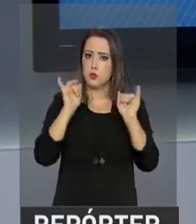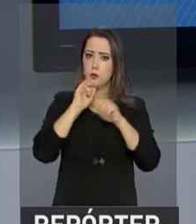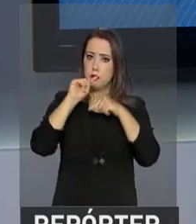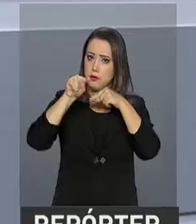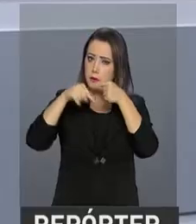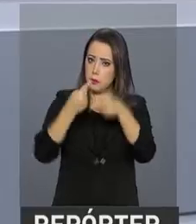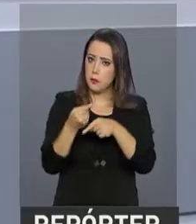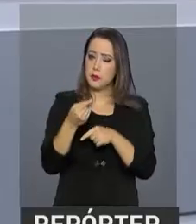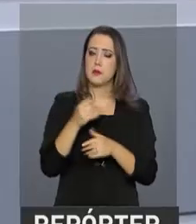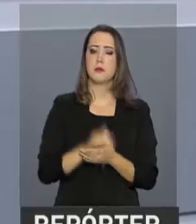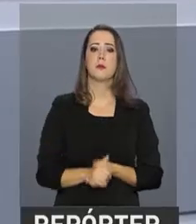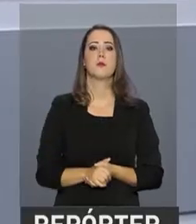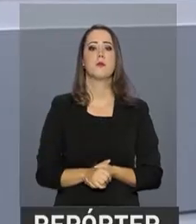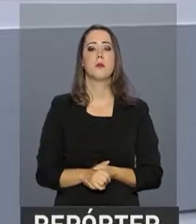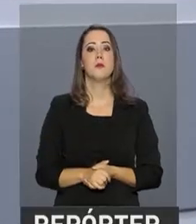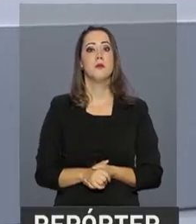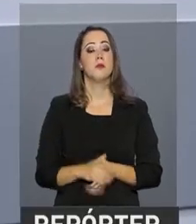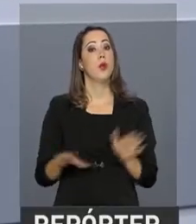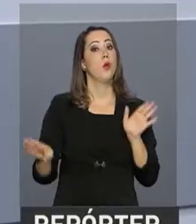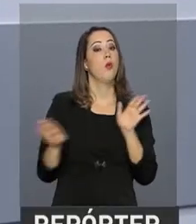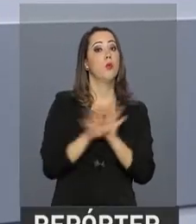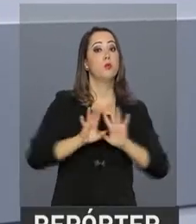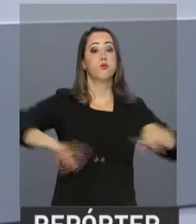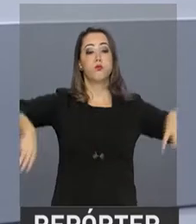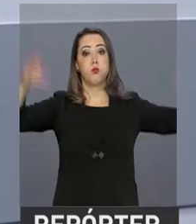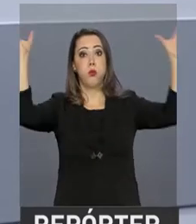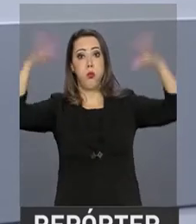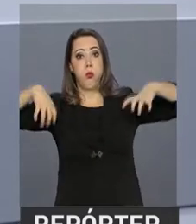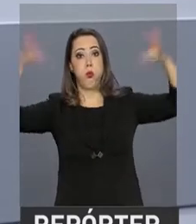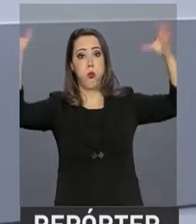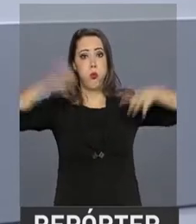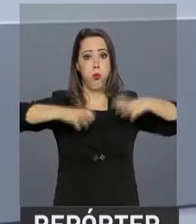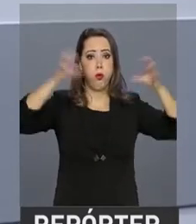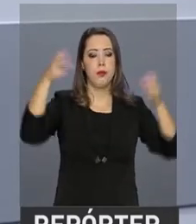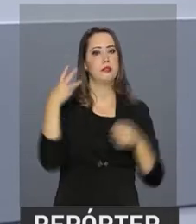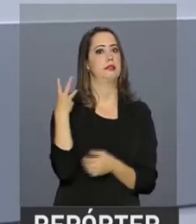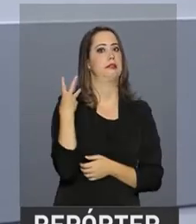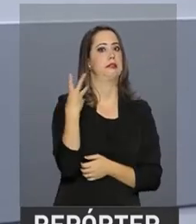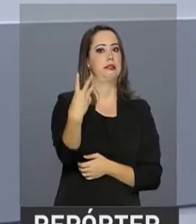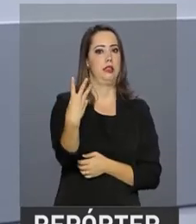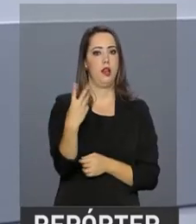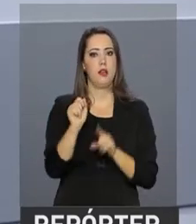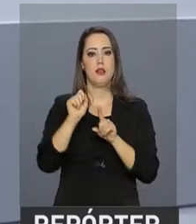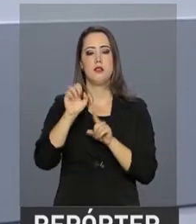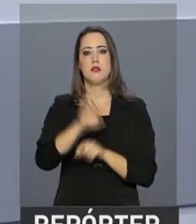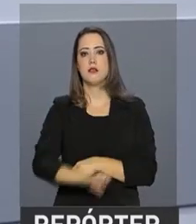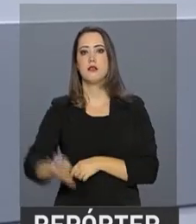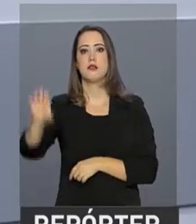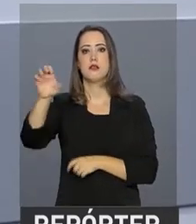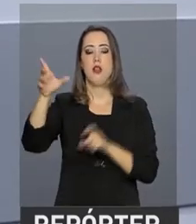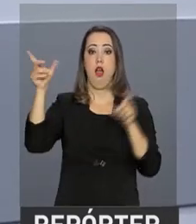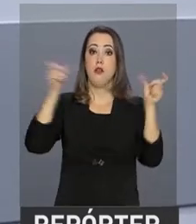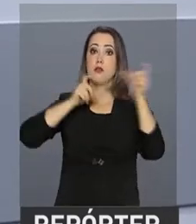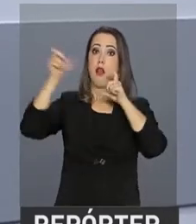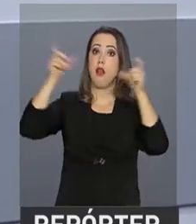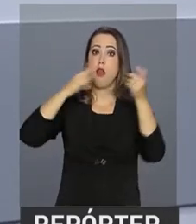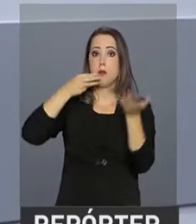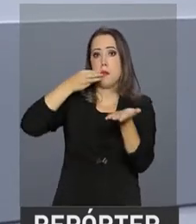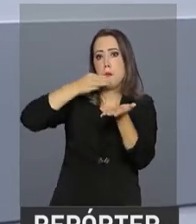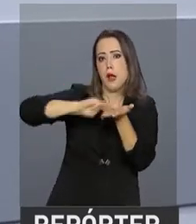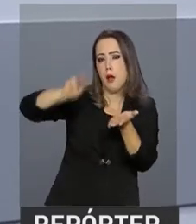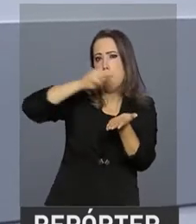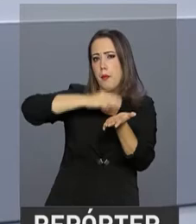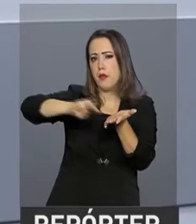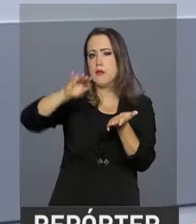IBGE. Com a chegada das chuvas de verão, mais 3 estados começam a receber alertas de desastre natural